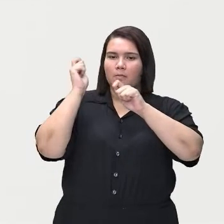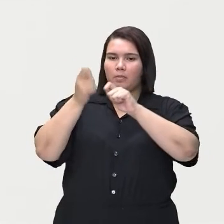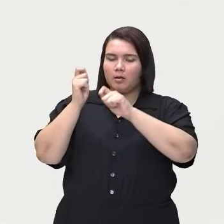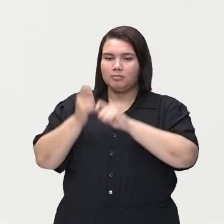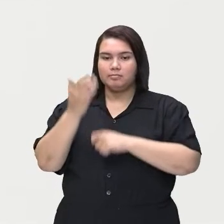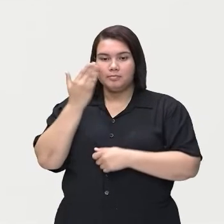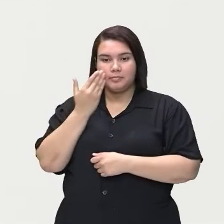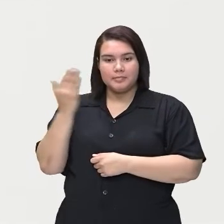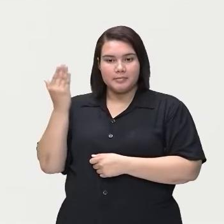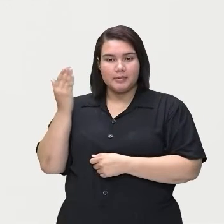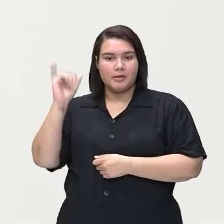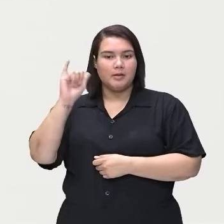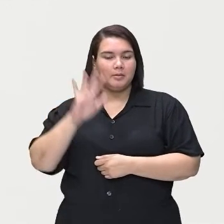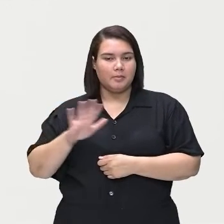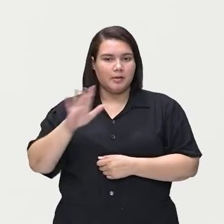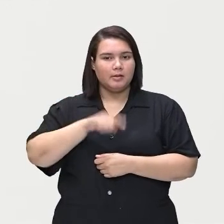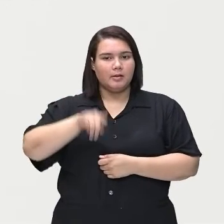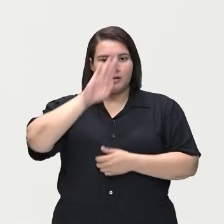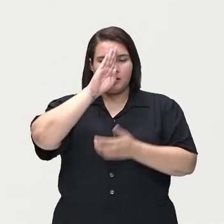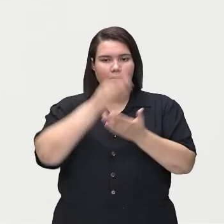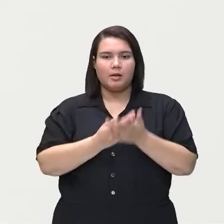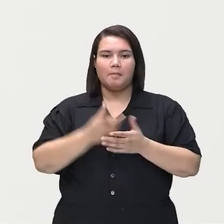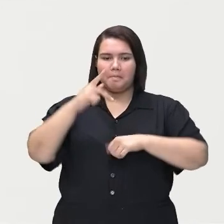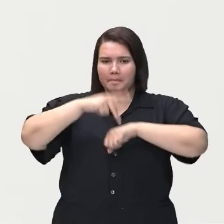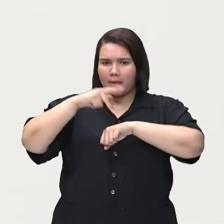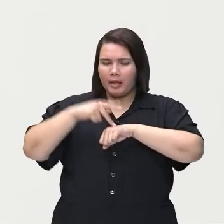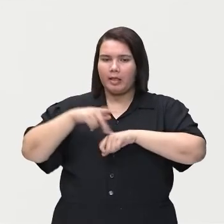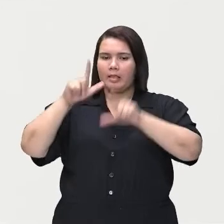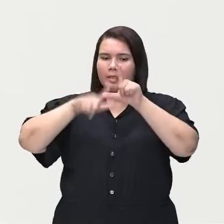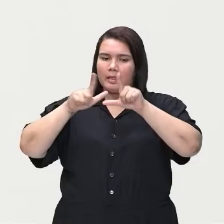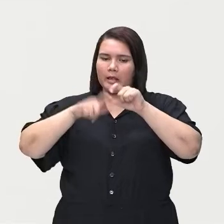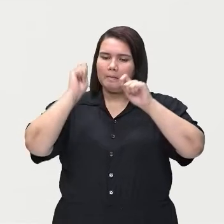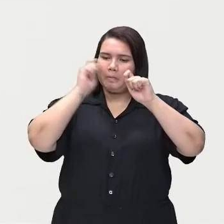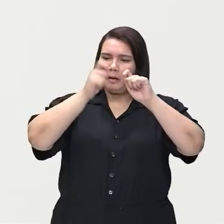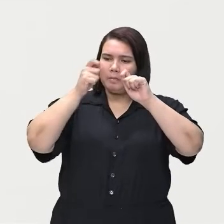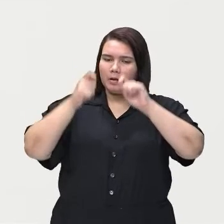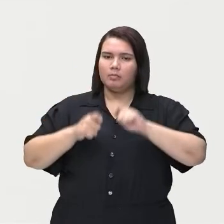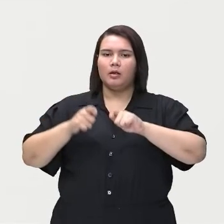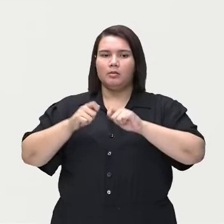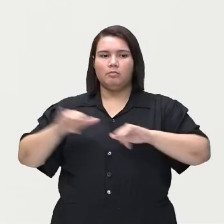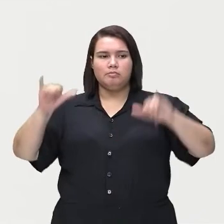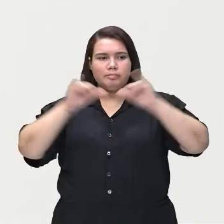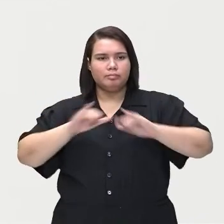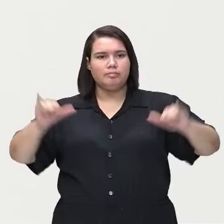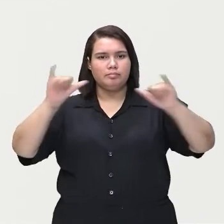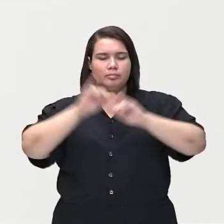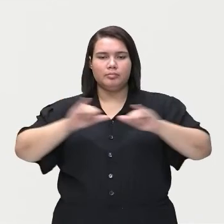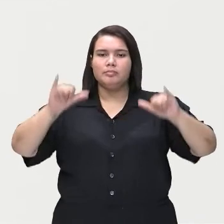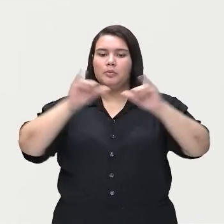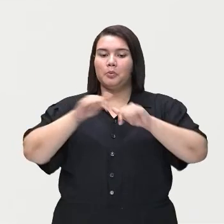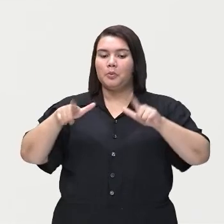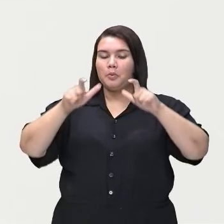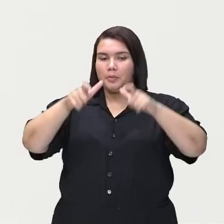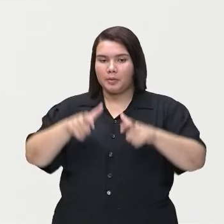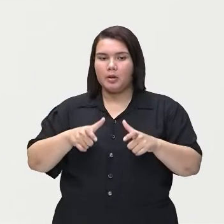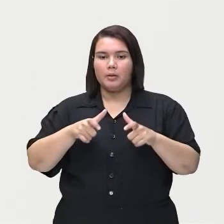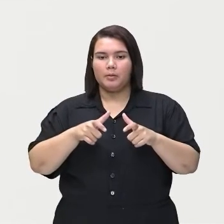jornal era escrito em pedras, talhado em pedras e espalhado pelo império. Olha